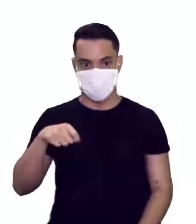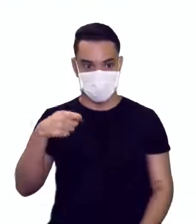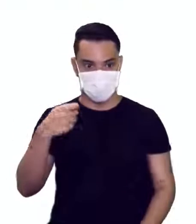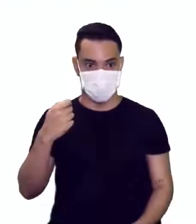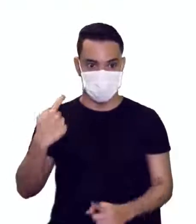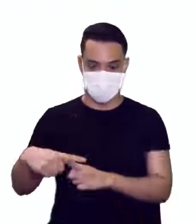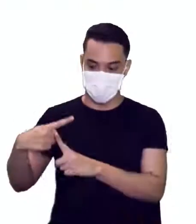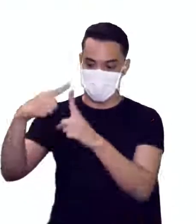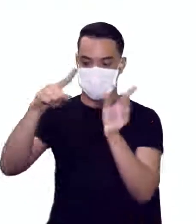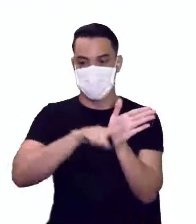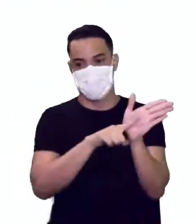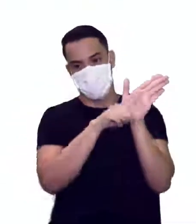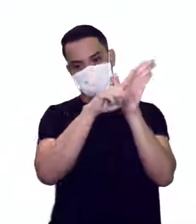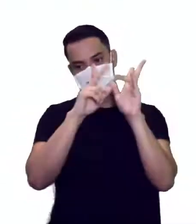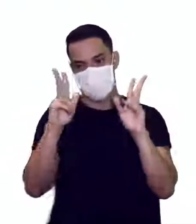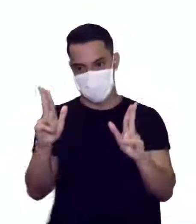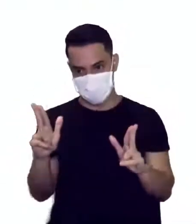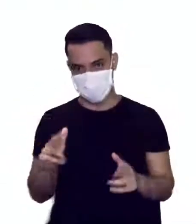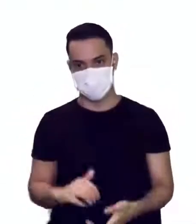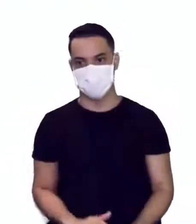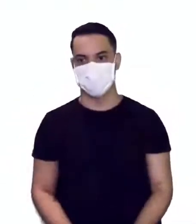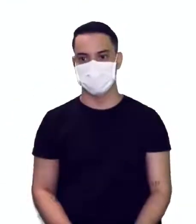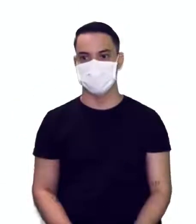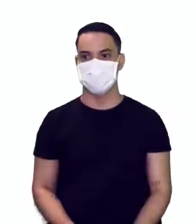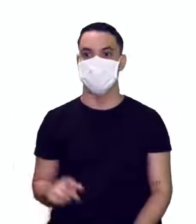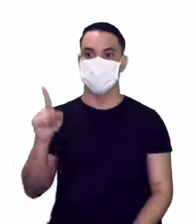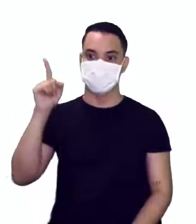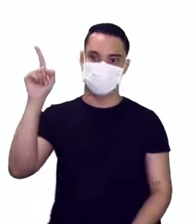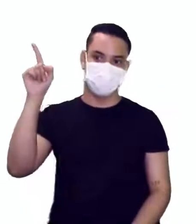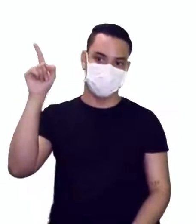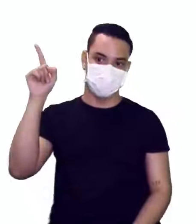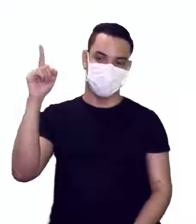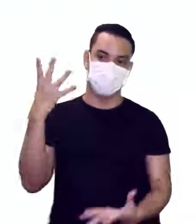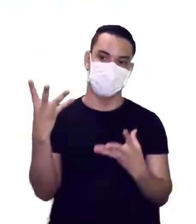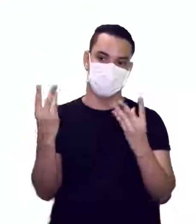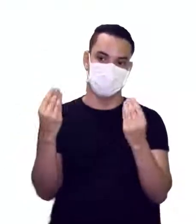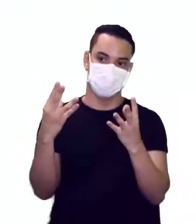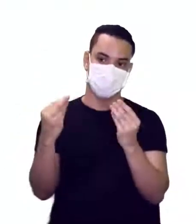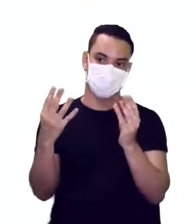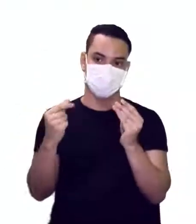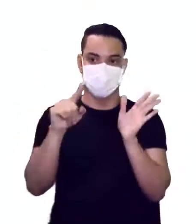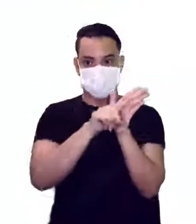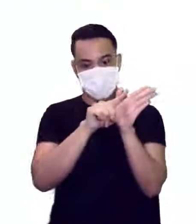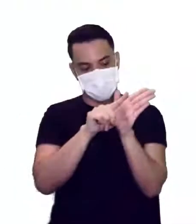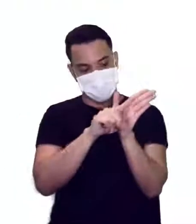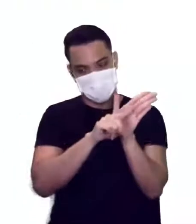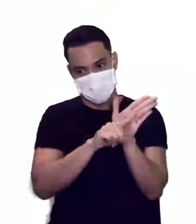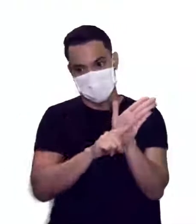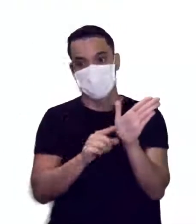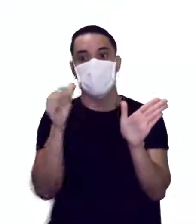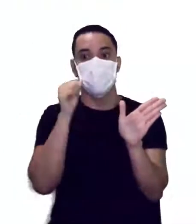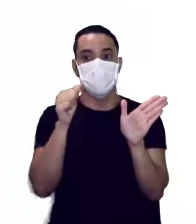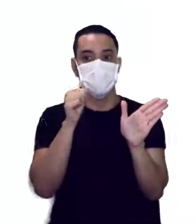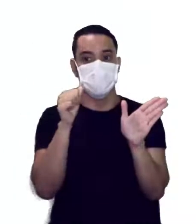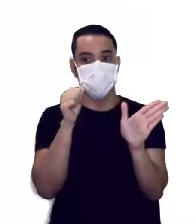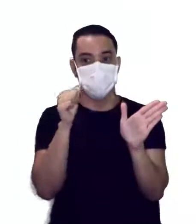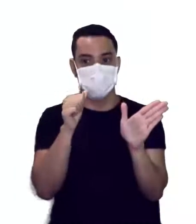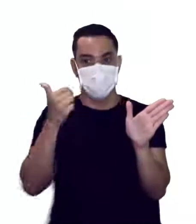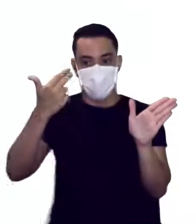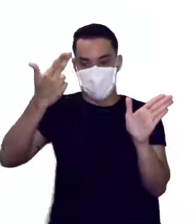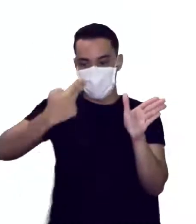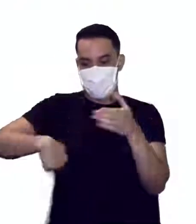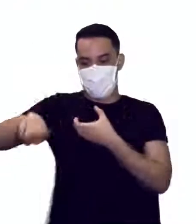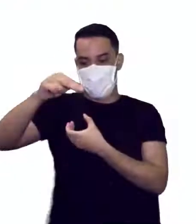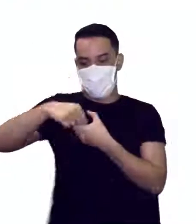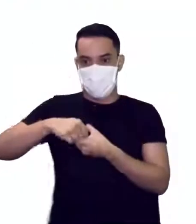esfera, tá, pessoal? Então, se essa esfera aqui está com excesso de cargas negativas, a menina que é um corpo neutro, quando